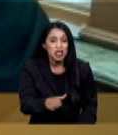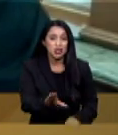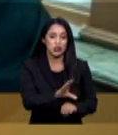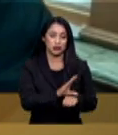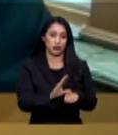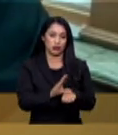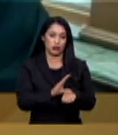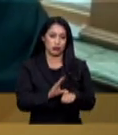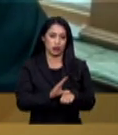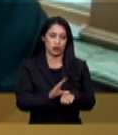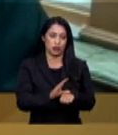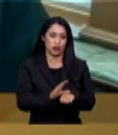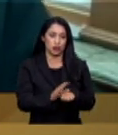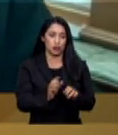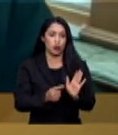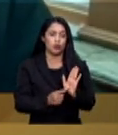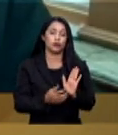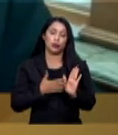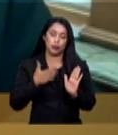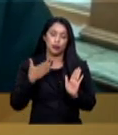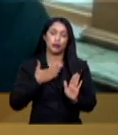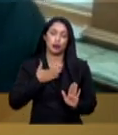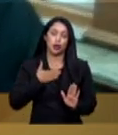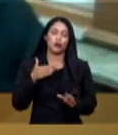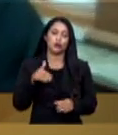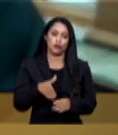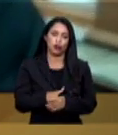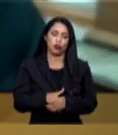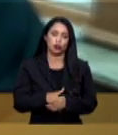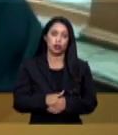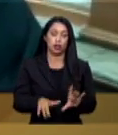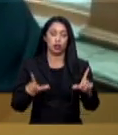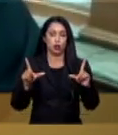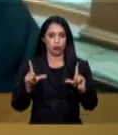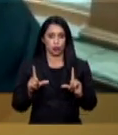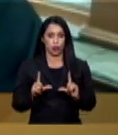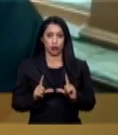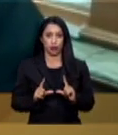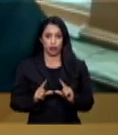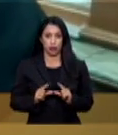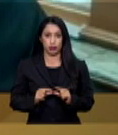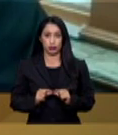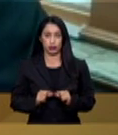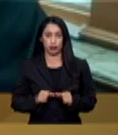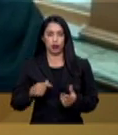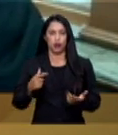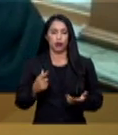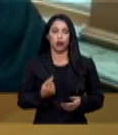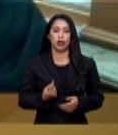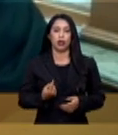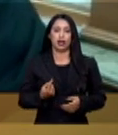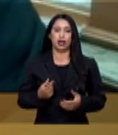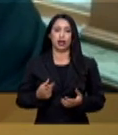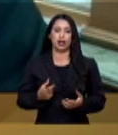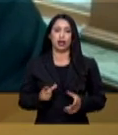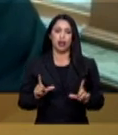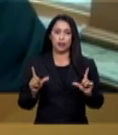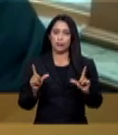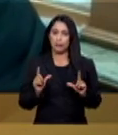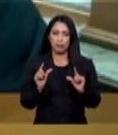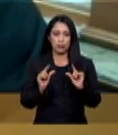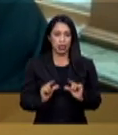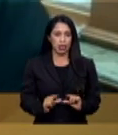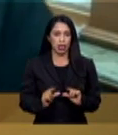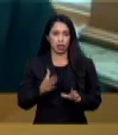Federal. Referi-me no voto que tentei resumir, é voto de página apenas, é muito curto,